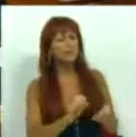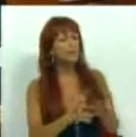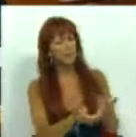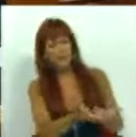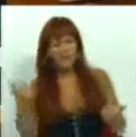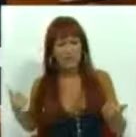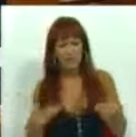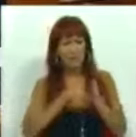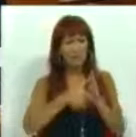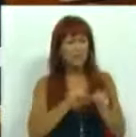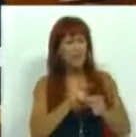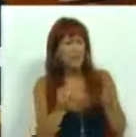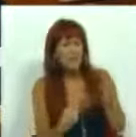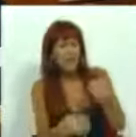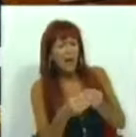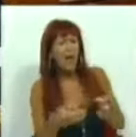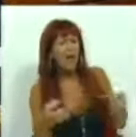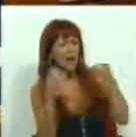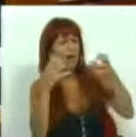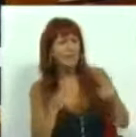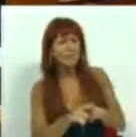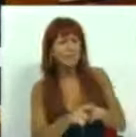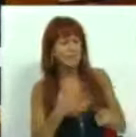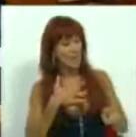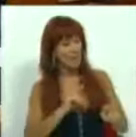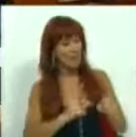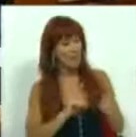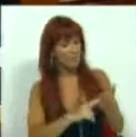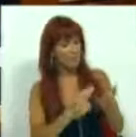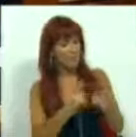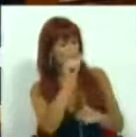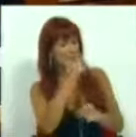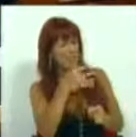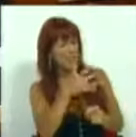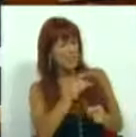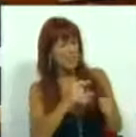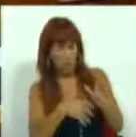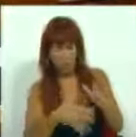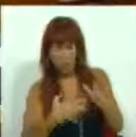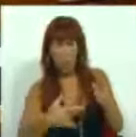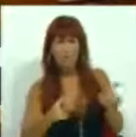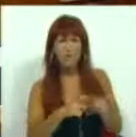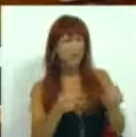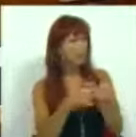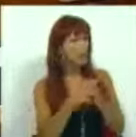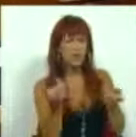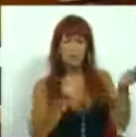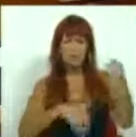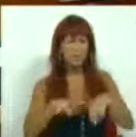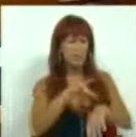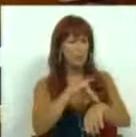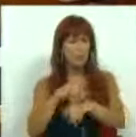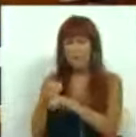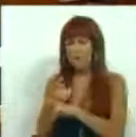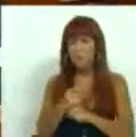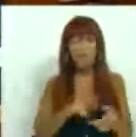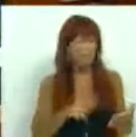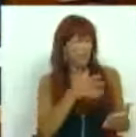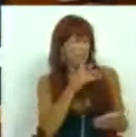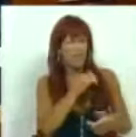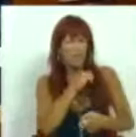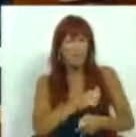expurgado do seu projeto aquele anexo polémico que pretendia traduzir em palavras a complexidade de todas as situações clínicas, indo ao